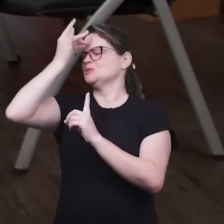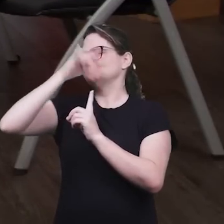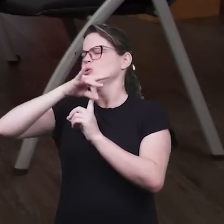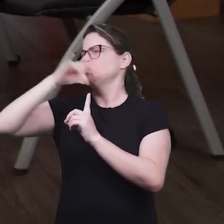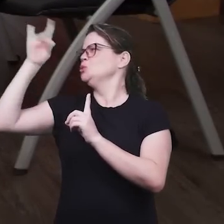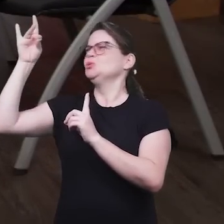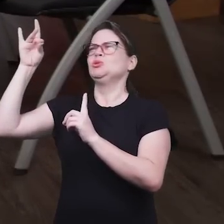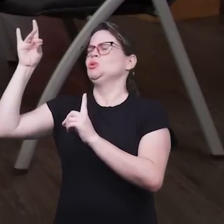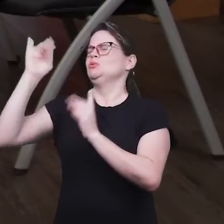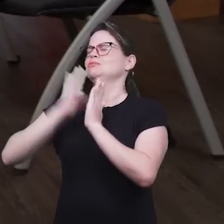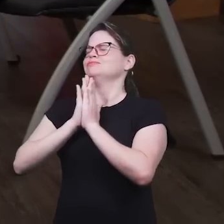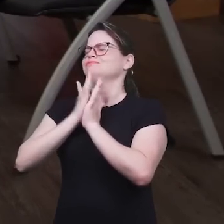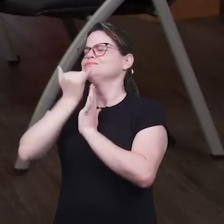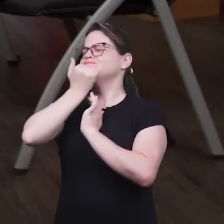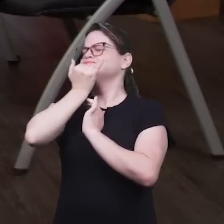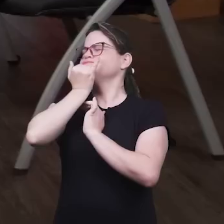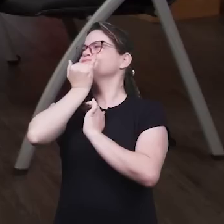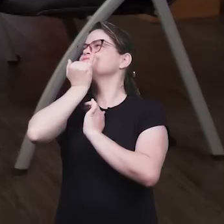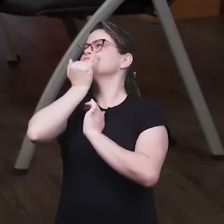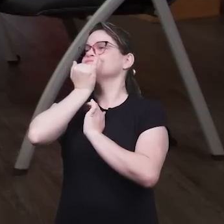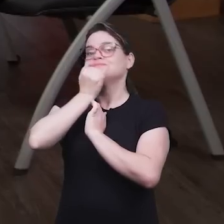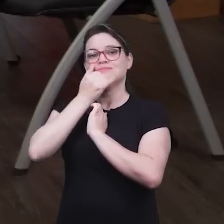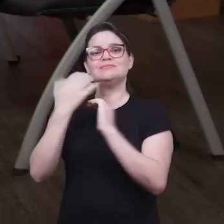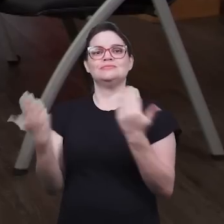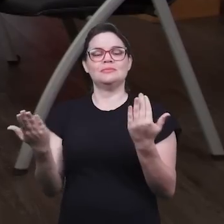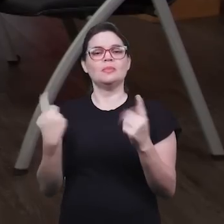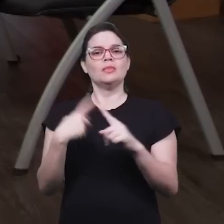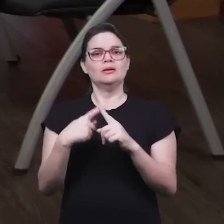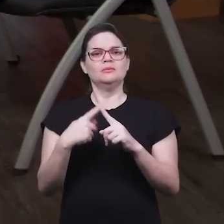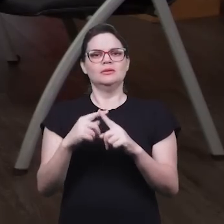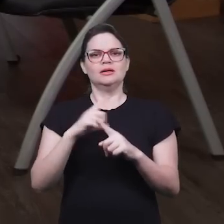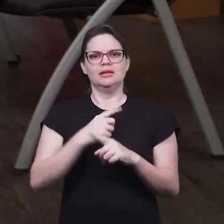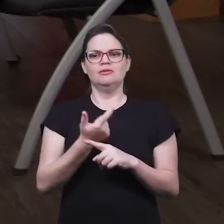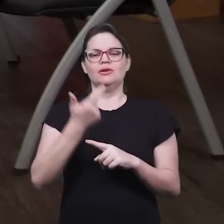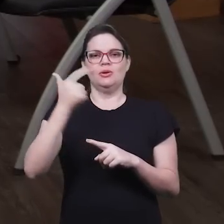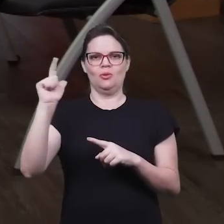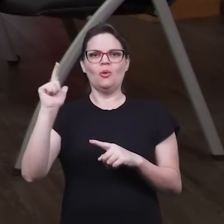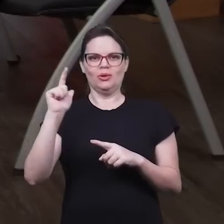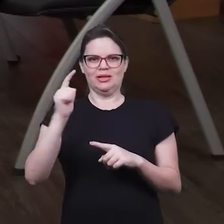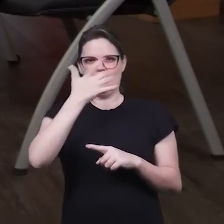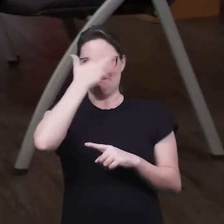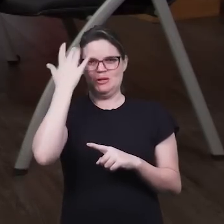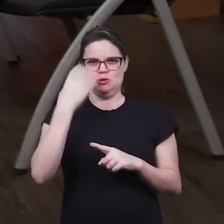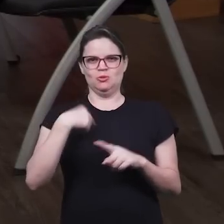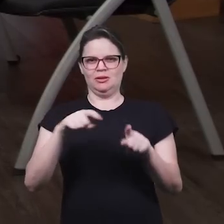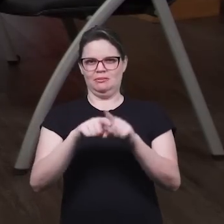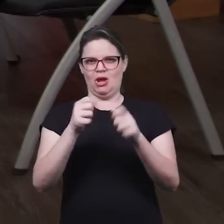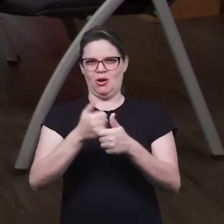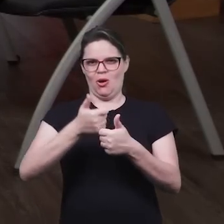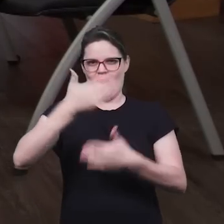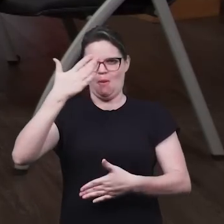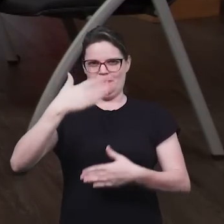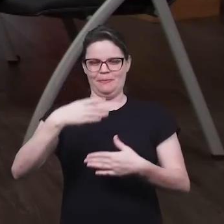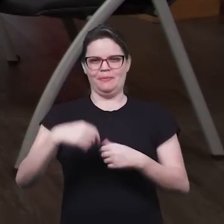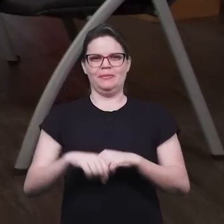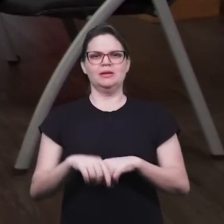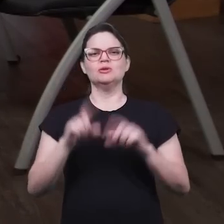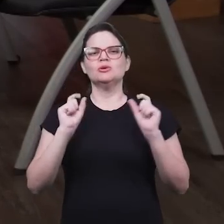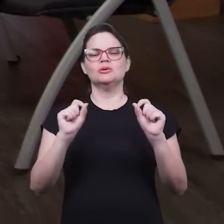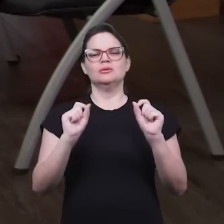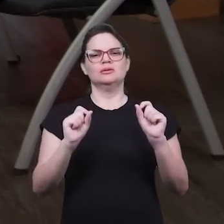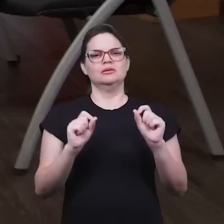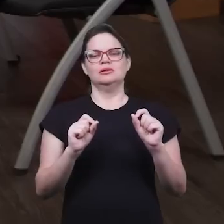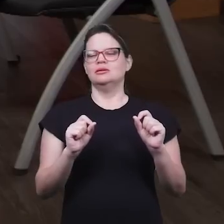Espírito Santo. Que a Arlinda Aparecida, em outro comentário no YouTube, ela disse assim, abro